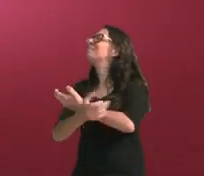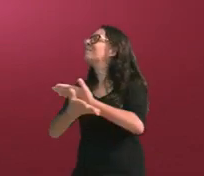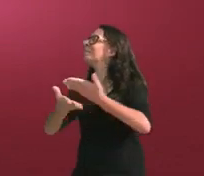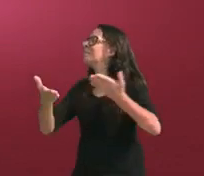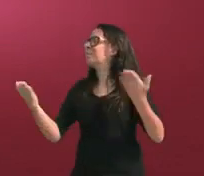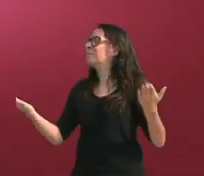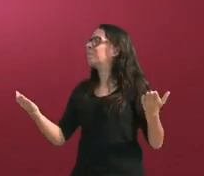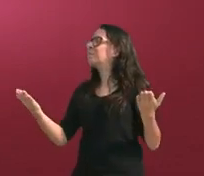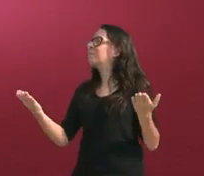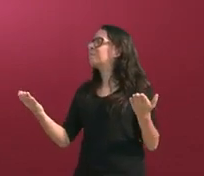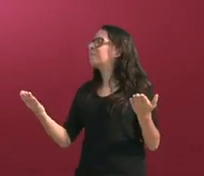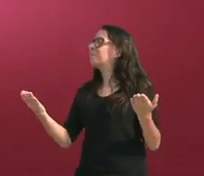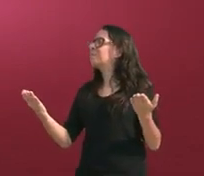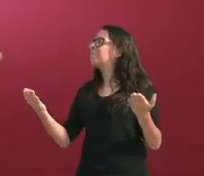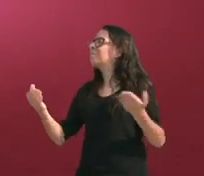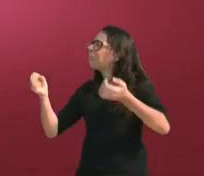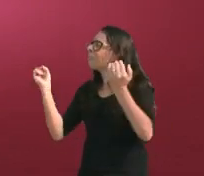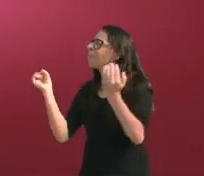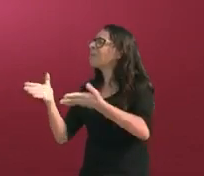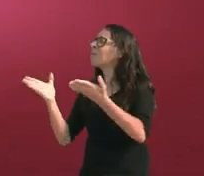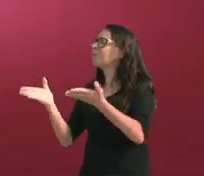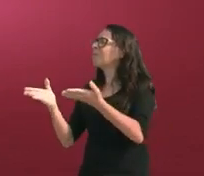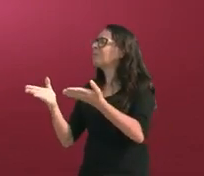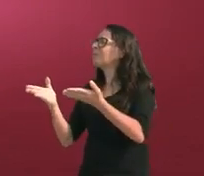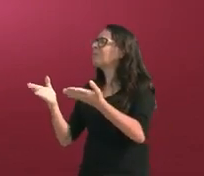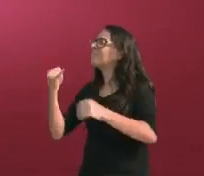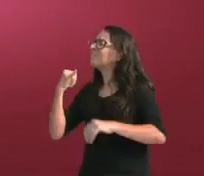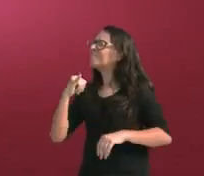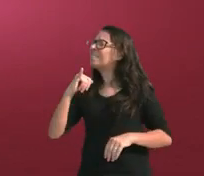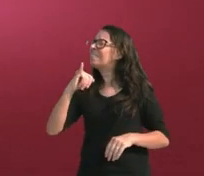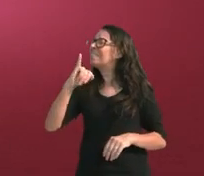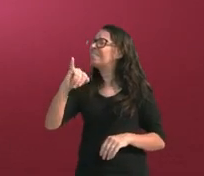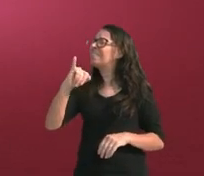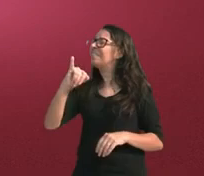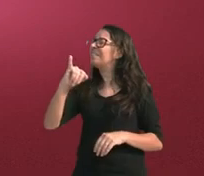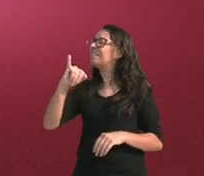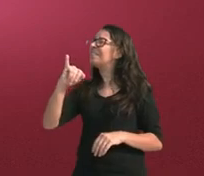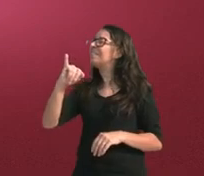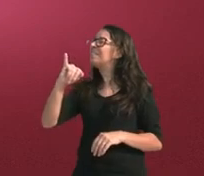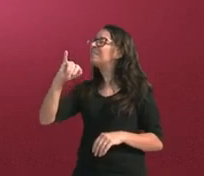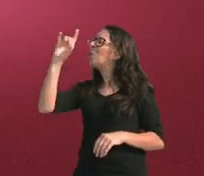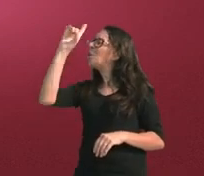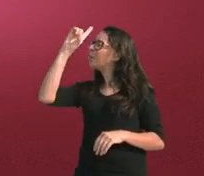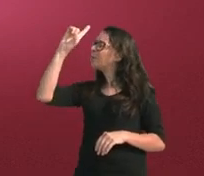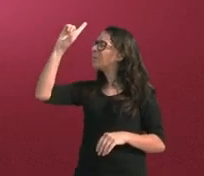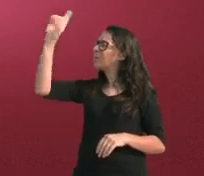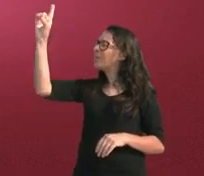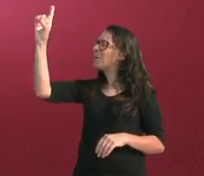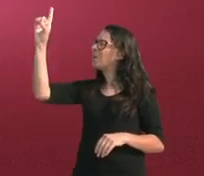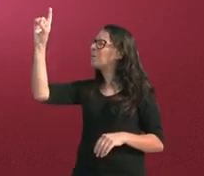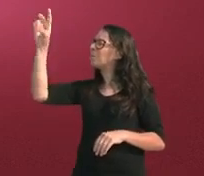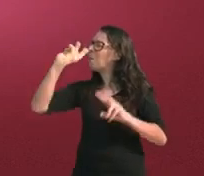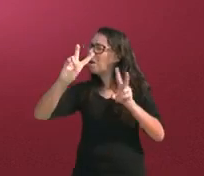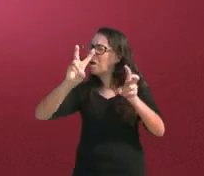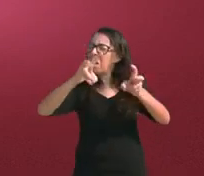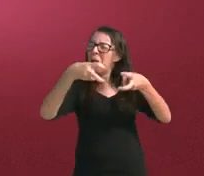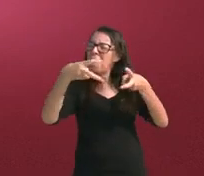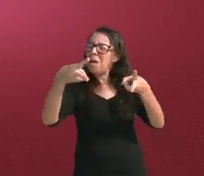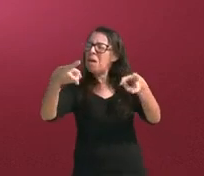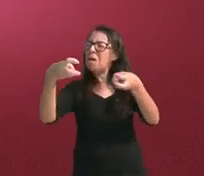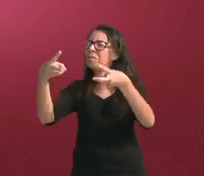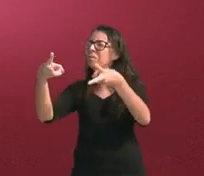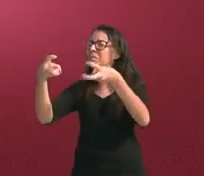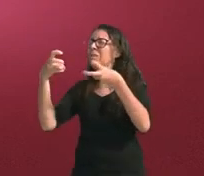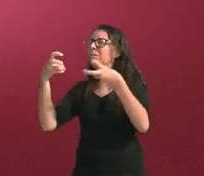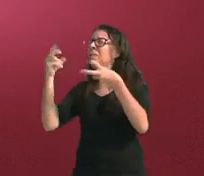na sua vida. Ó Pai, que o Senhor quer realizar algo na vida de cada um. Ó Deus, em nome de Jesus, desperta-nos, ó Pai, a enxergarmos